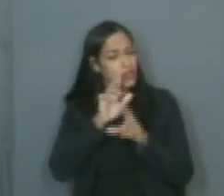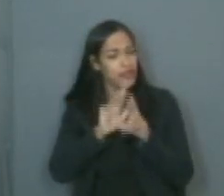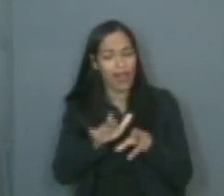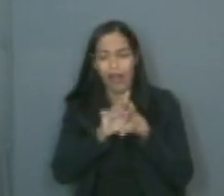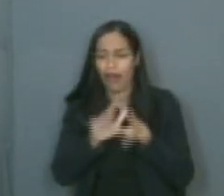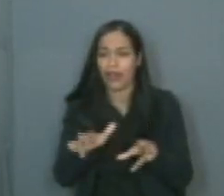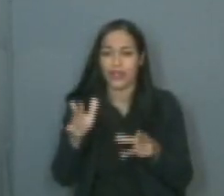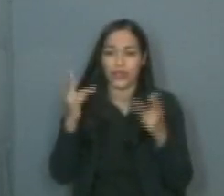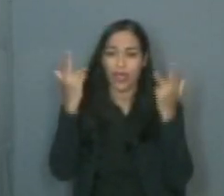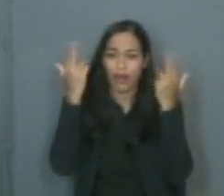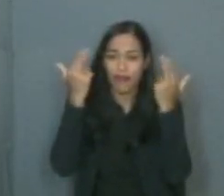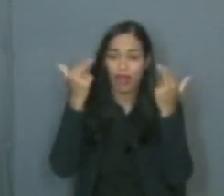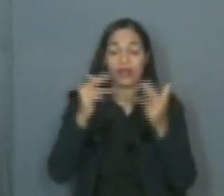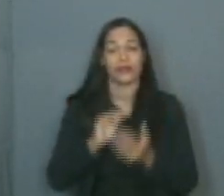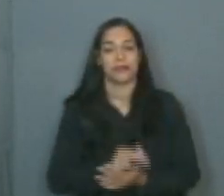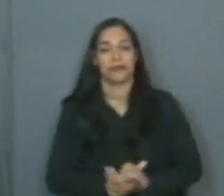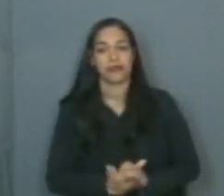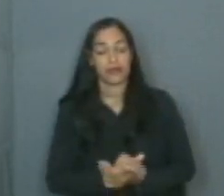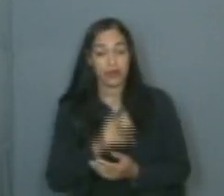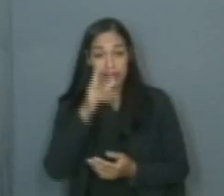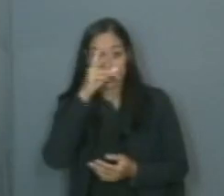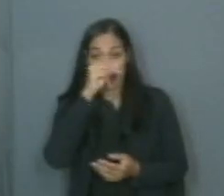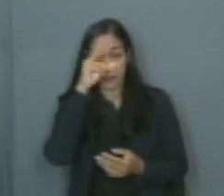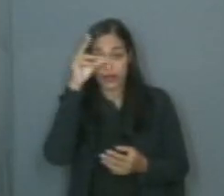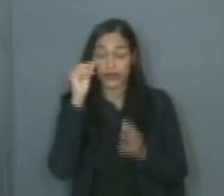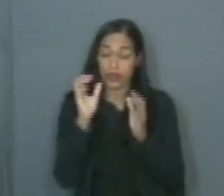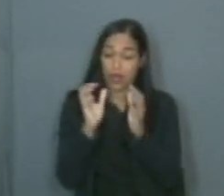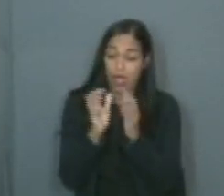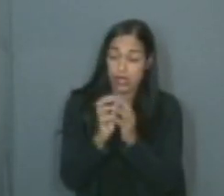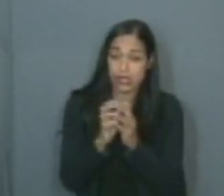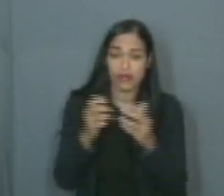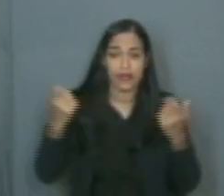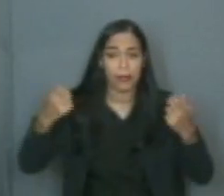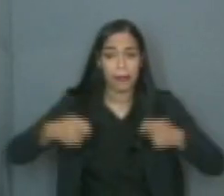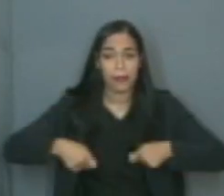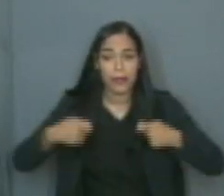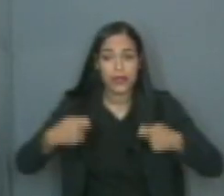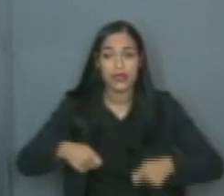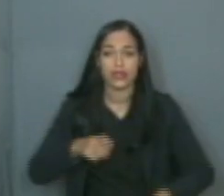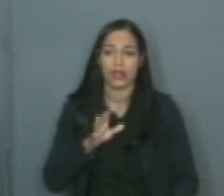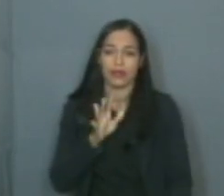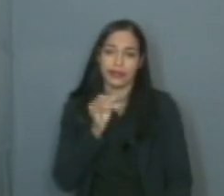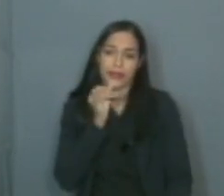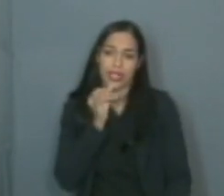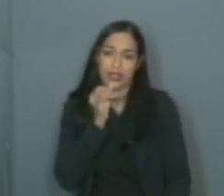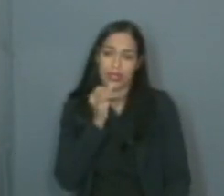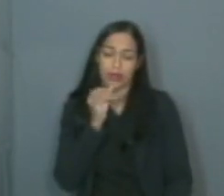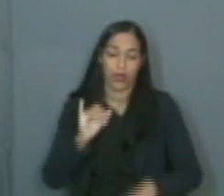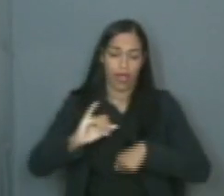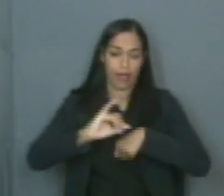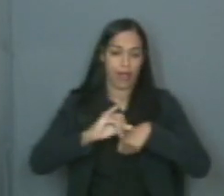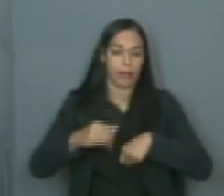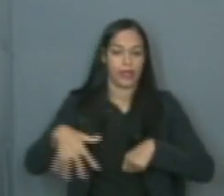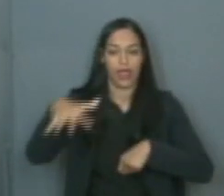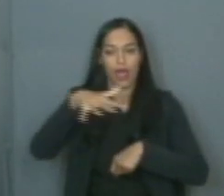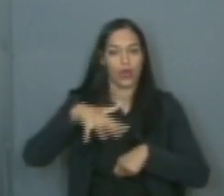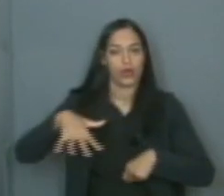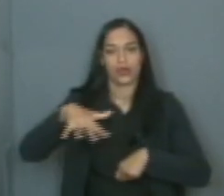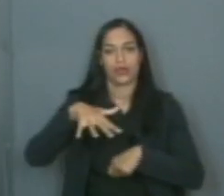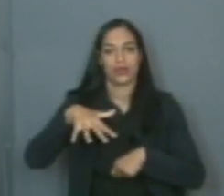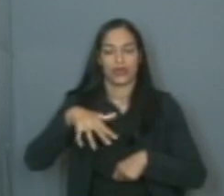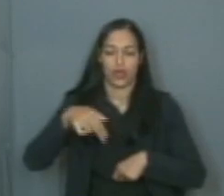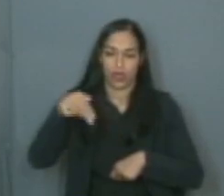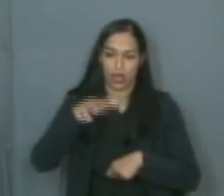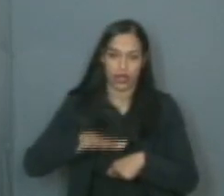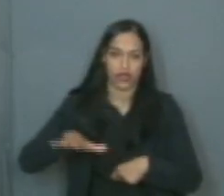cavalos. Então, a Prefeitura do Recife ela precisa cair em campo e pegar exemplos em capitais aqui do Nordeste. E esse é um exemplo que deu certo